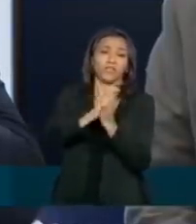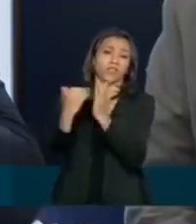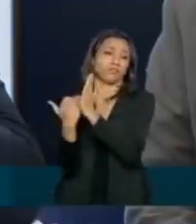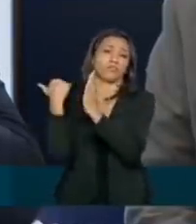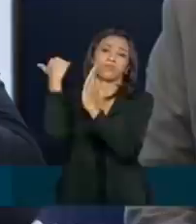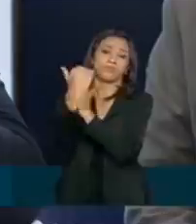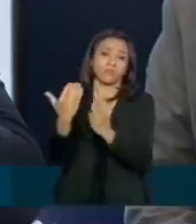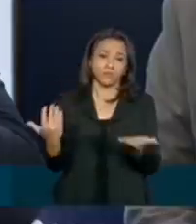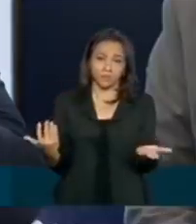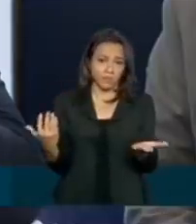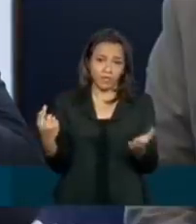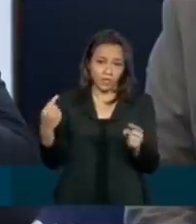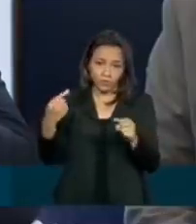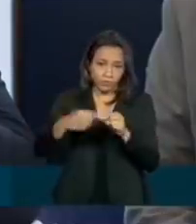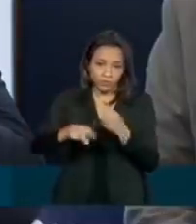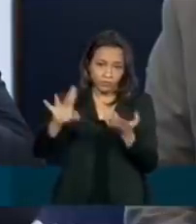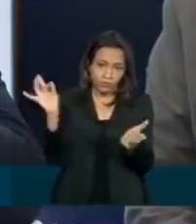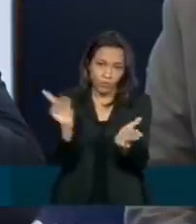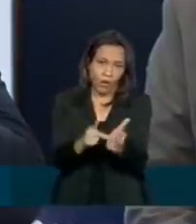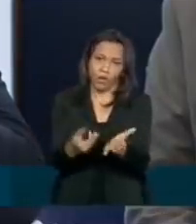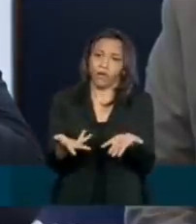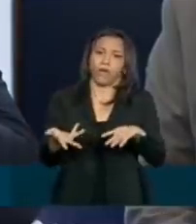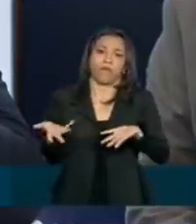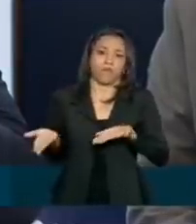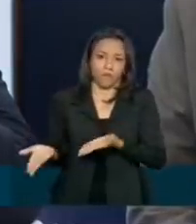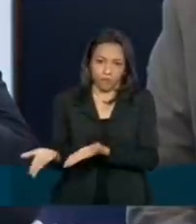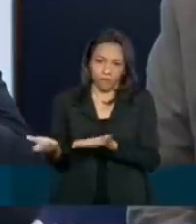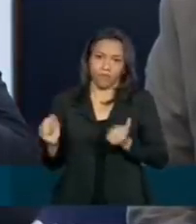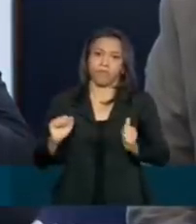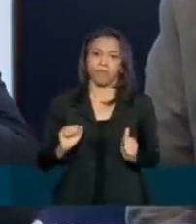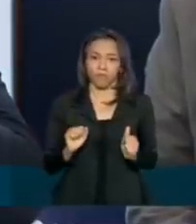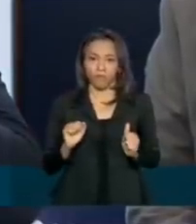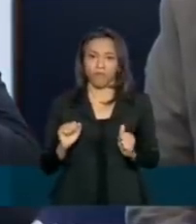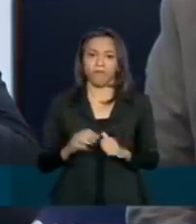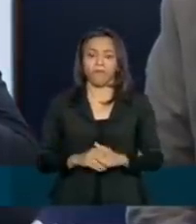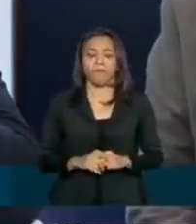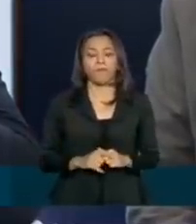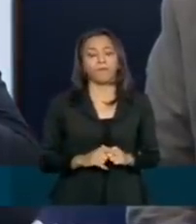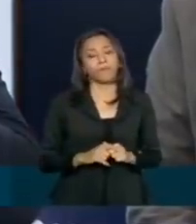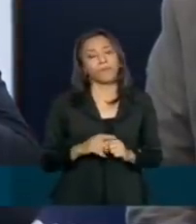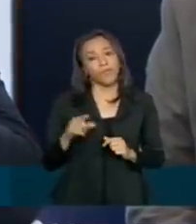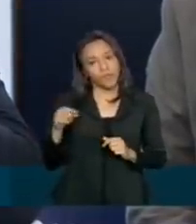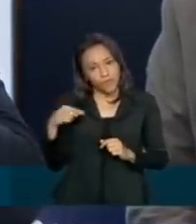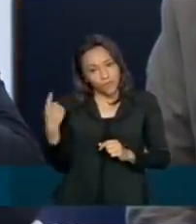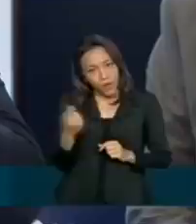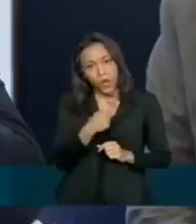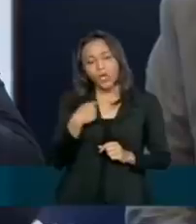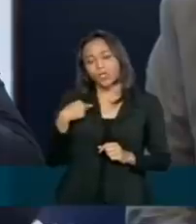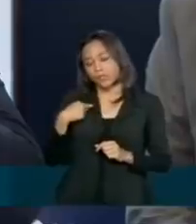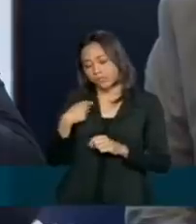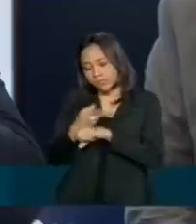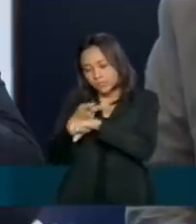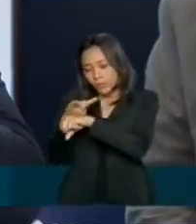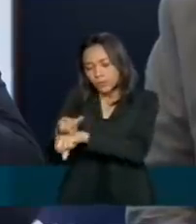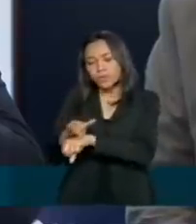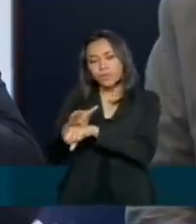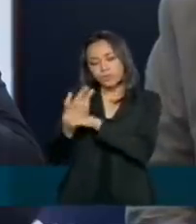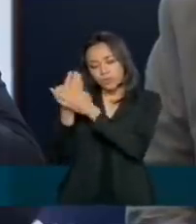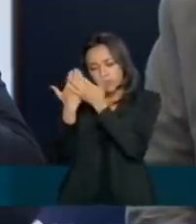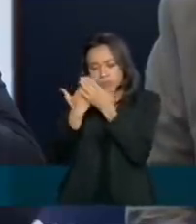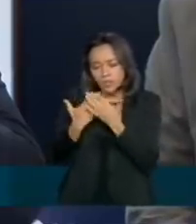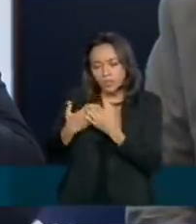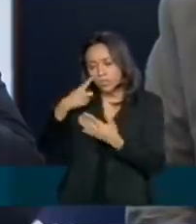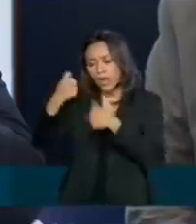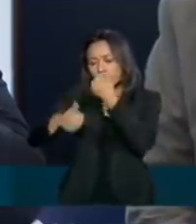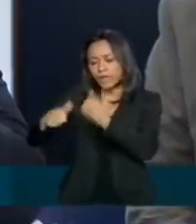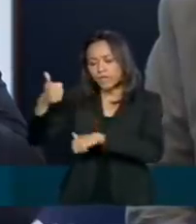hipernotificação. Nosso medo é que estivesse havendo subnotificação. E isso nós buscamos, trabalhamos para ter os dados